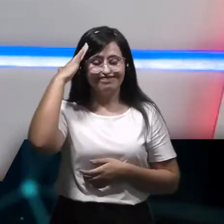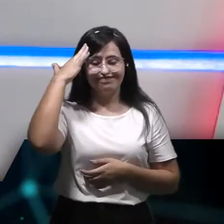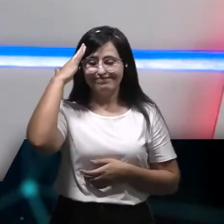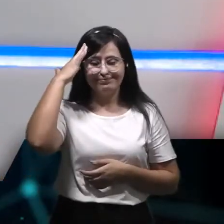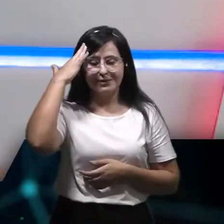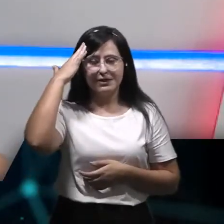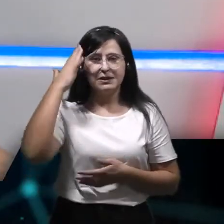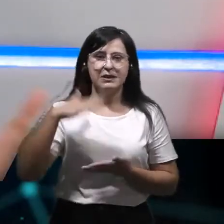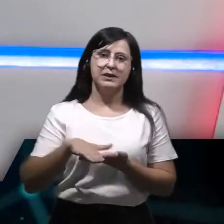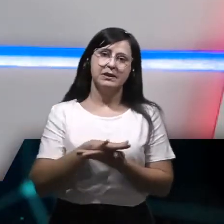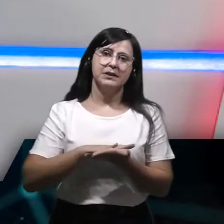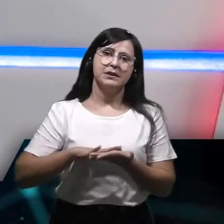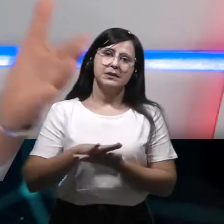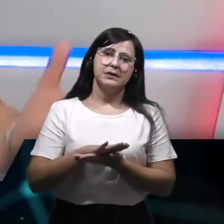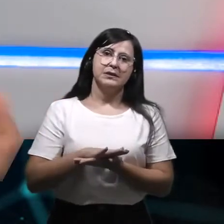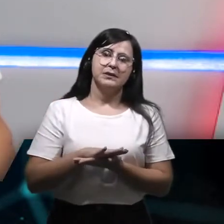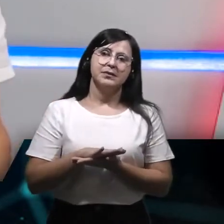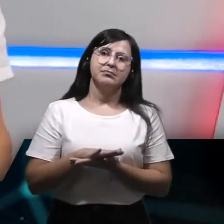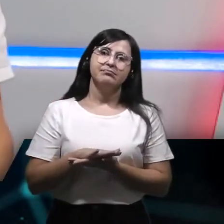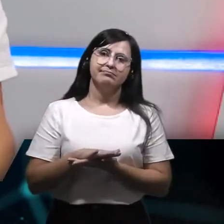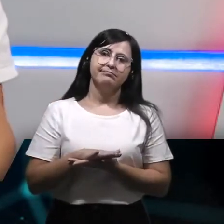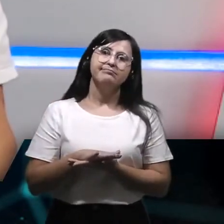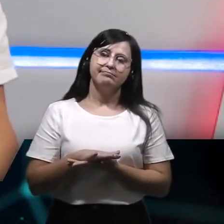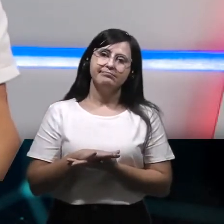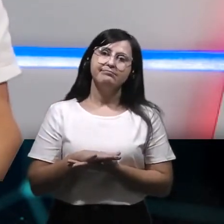dele. Sinceramente, eu não entendi